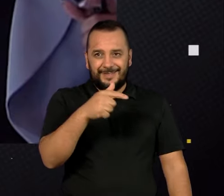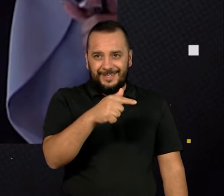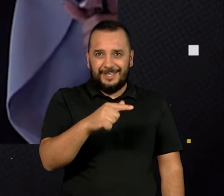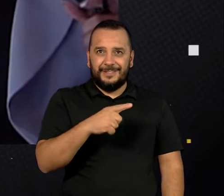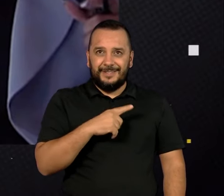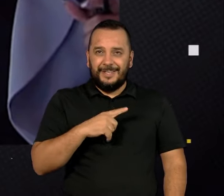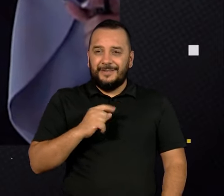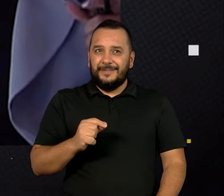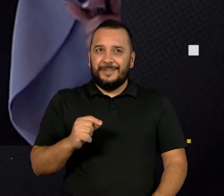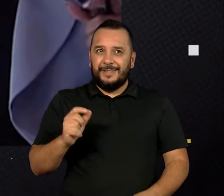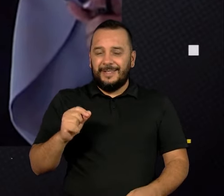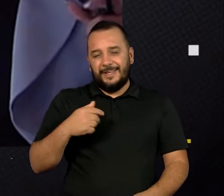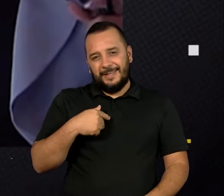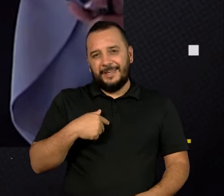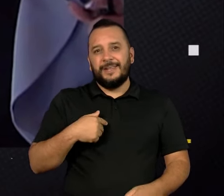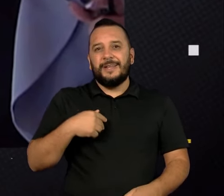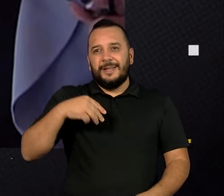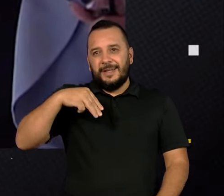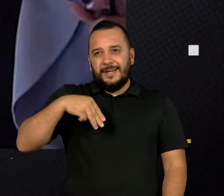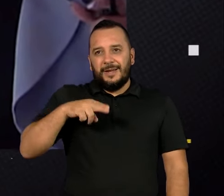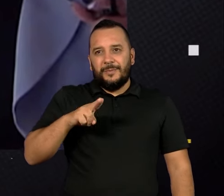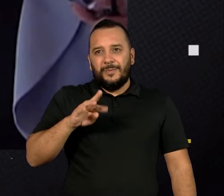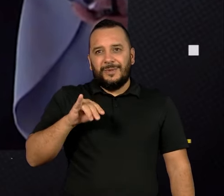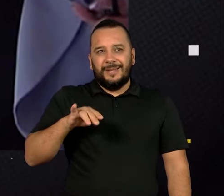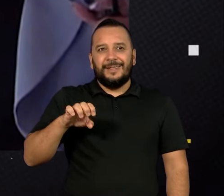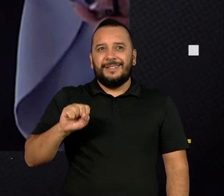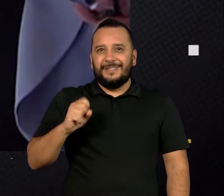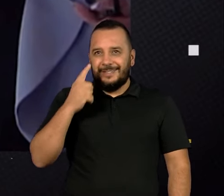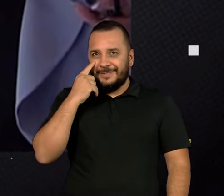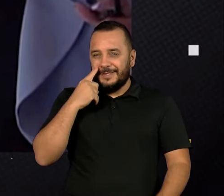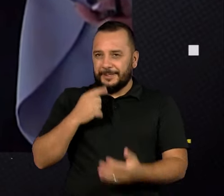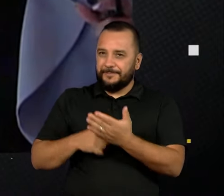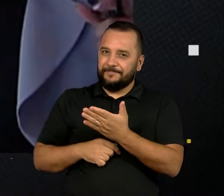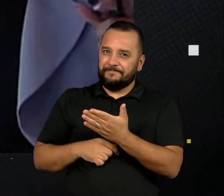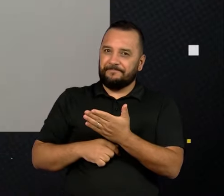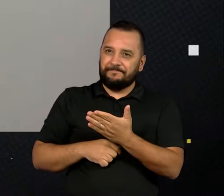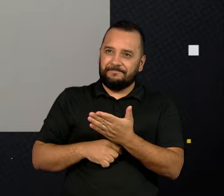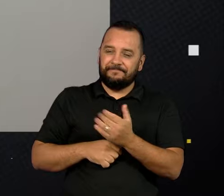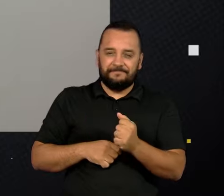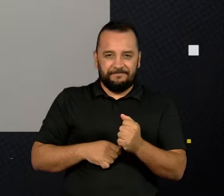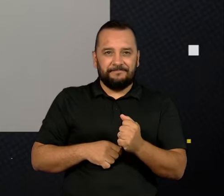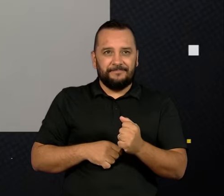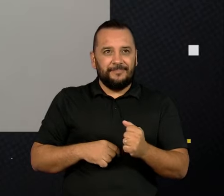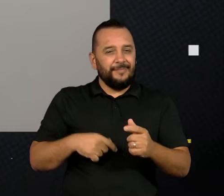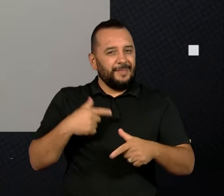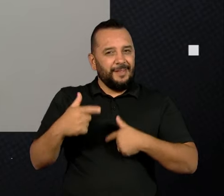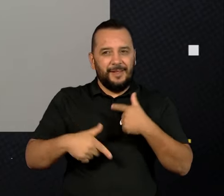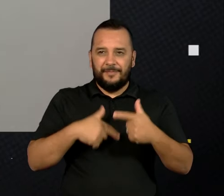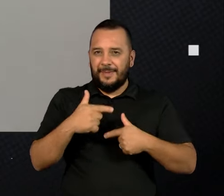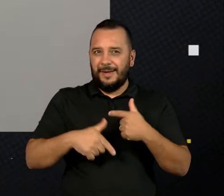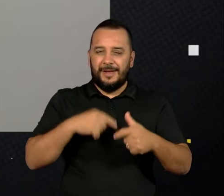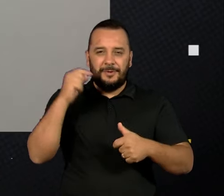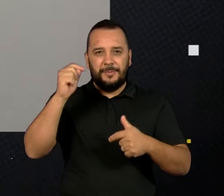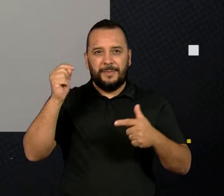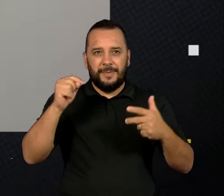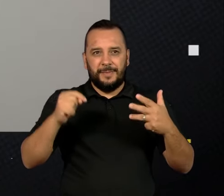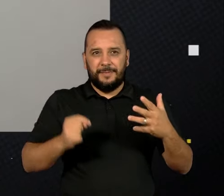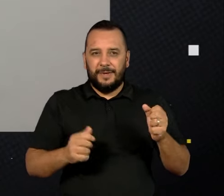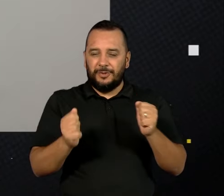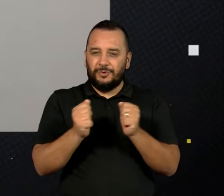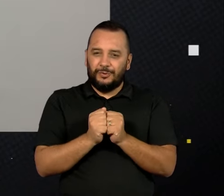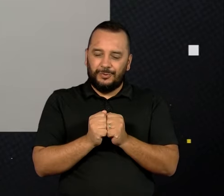do Coração, Os Mutantes. Veja só, muitos trabalhos,